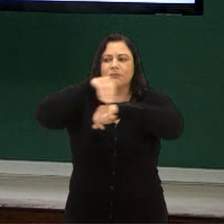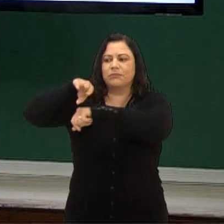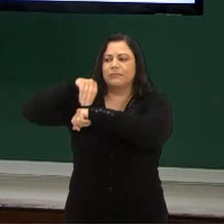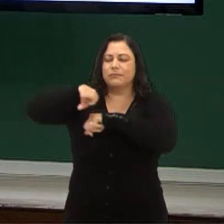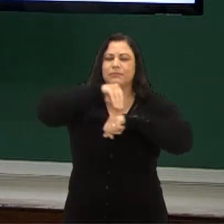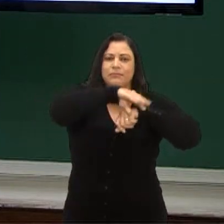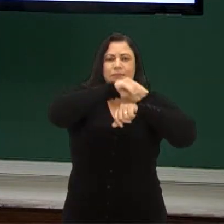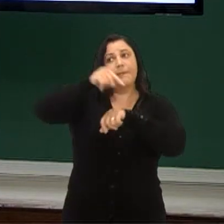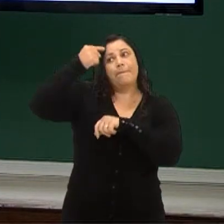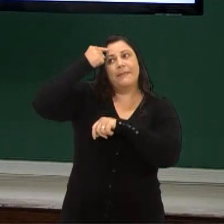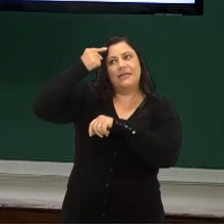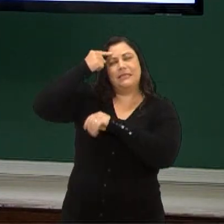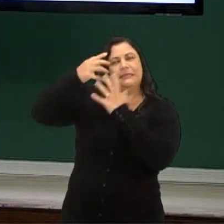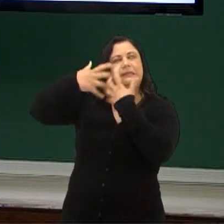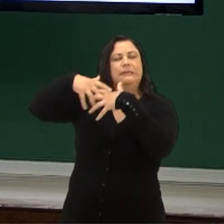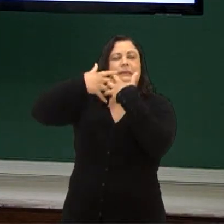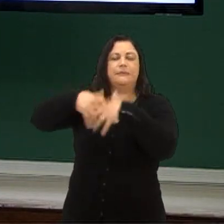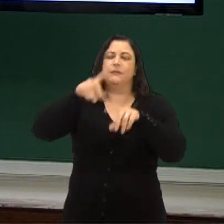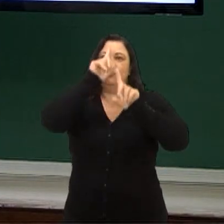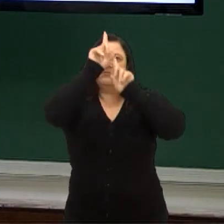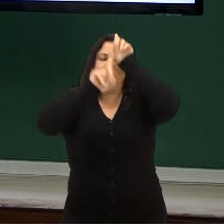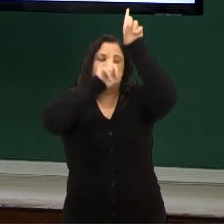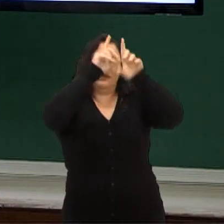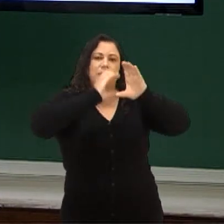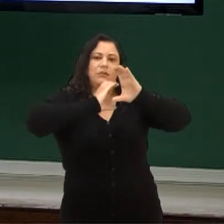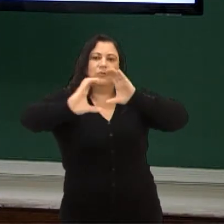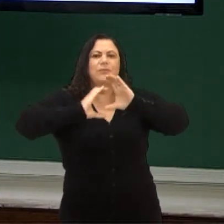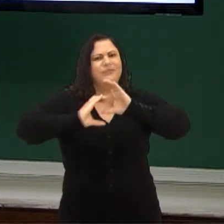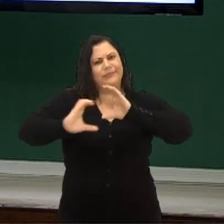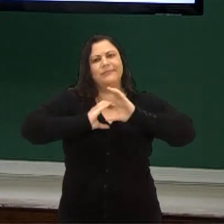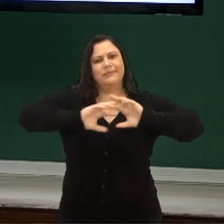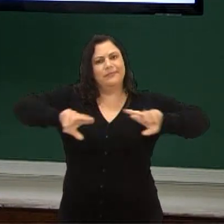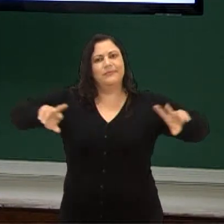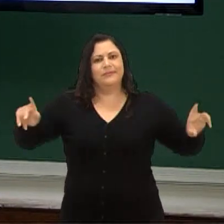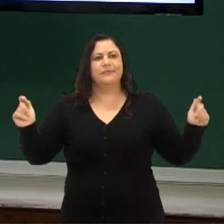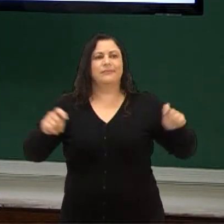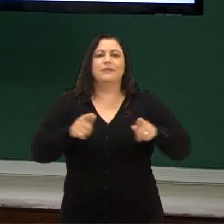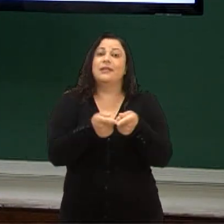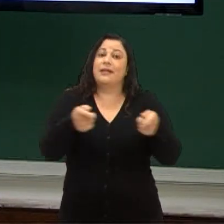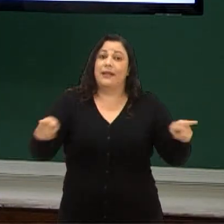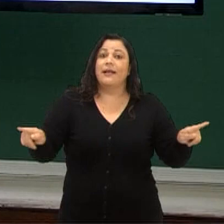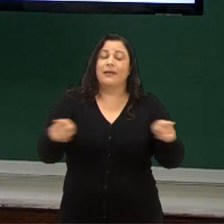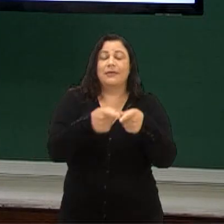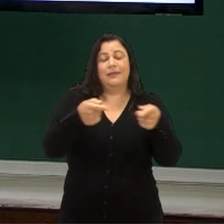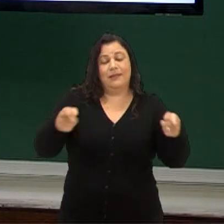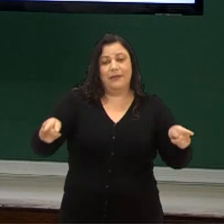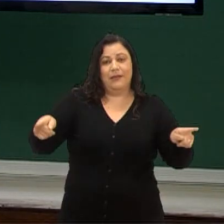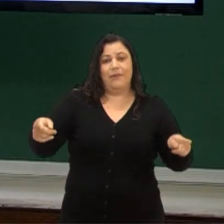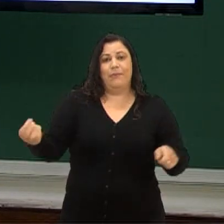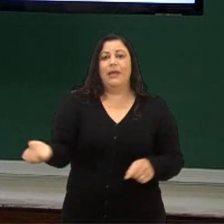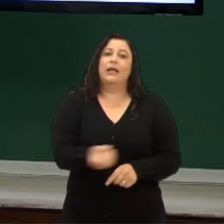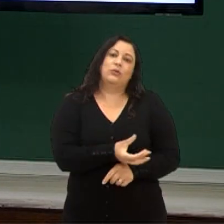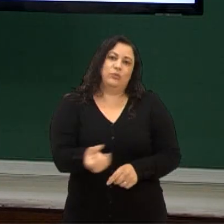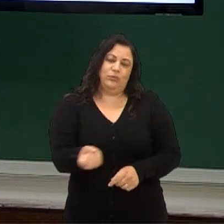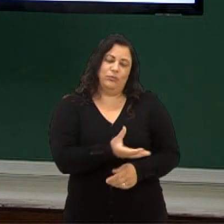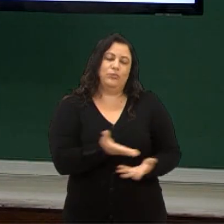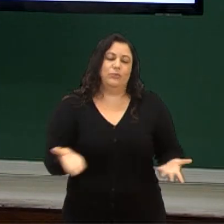informações, pensamentos, ideias. Comunicação em si, né? Isso está na gramática moderna da nossa gramática língua